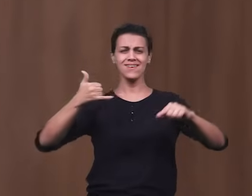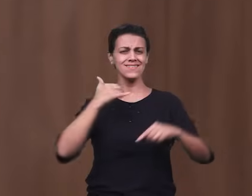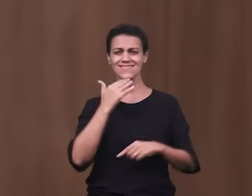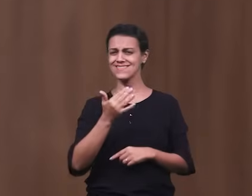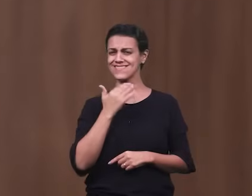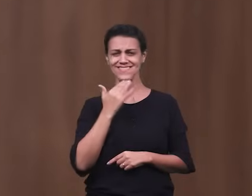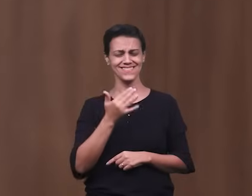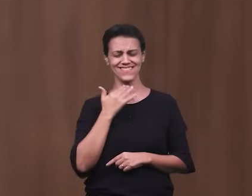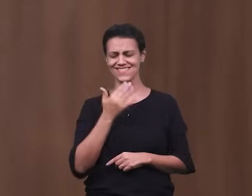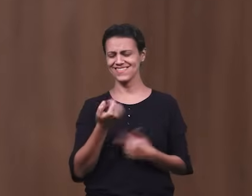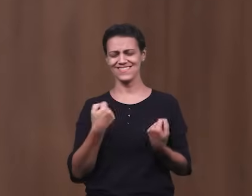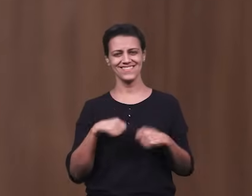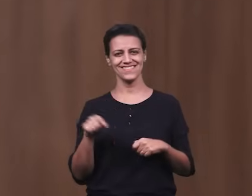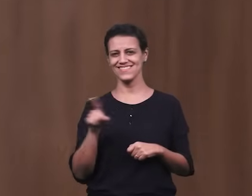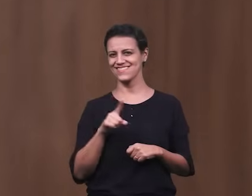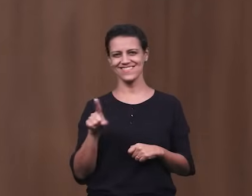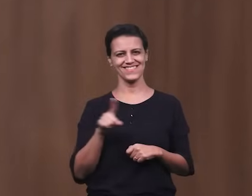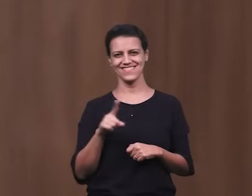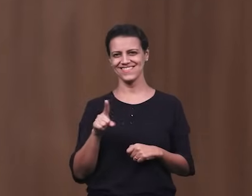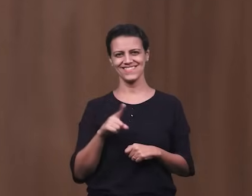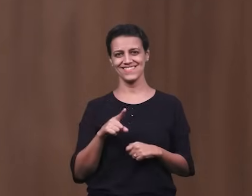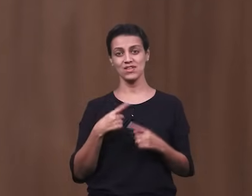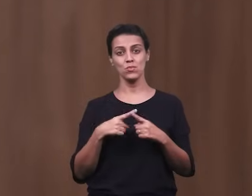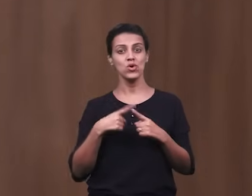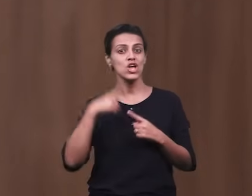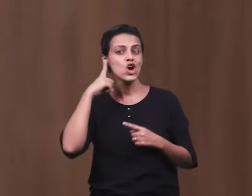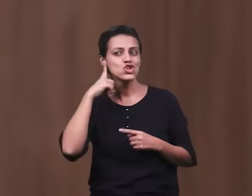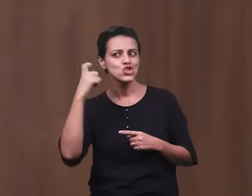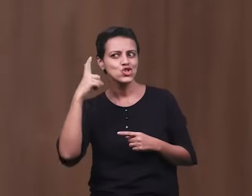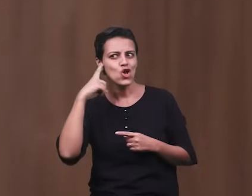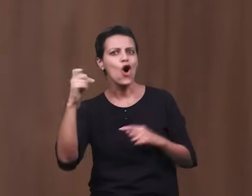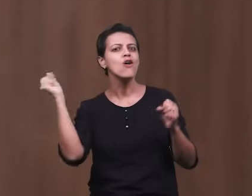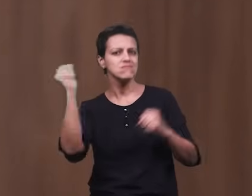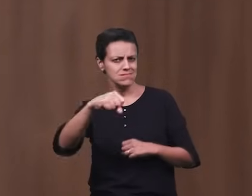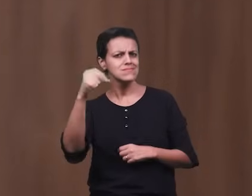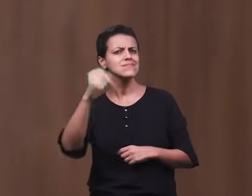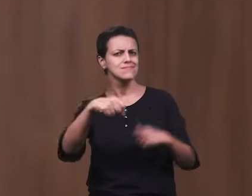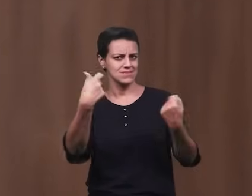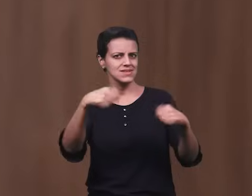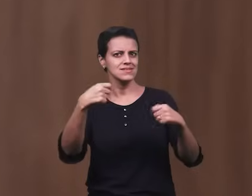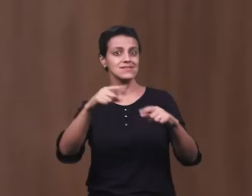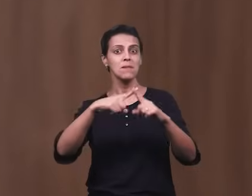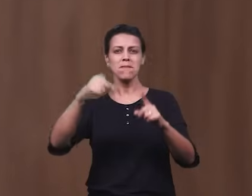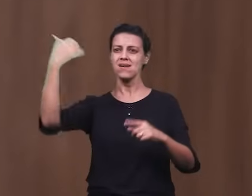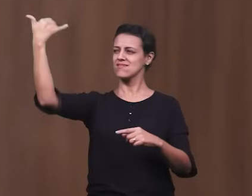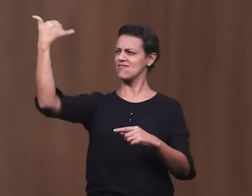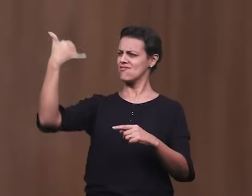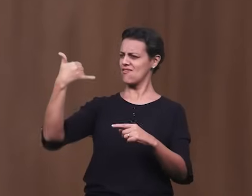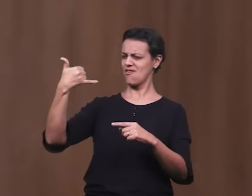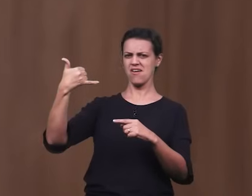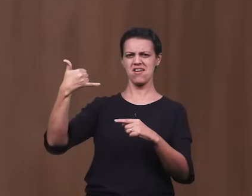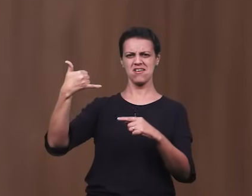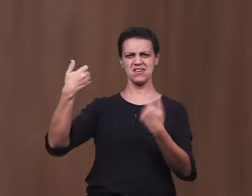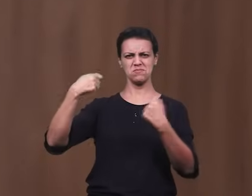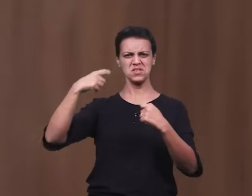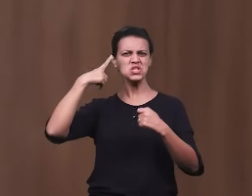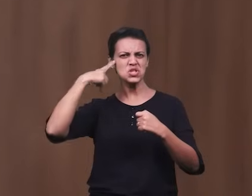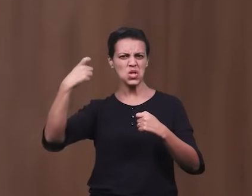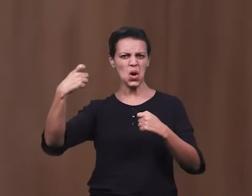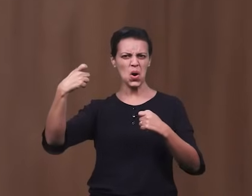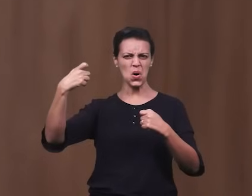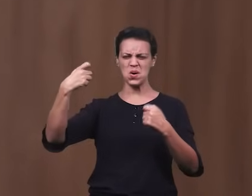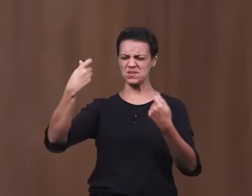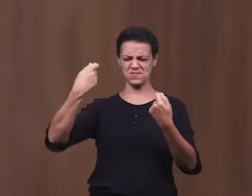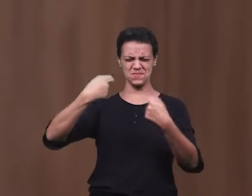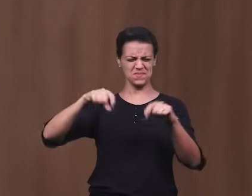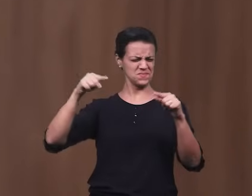quer falar conosco. Porque o som ele precisa de um meio material para se propagar. Isso aí. Né? Mas a voz do Senhor, ela não precisa disso.